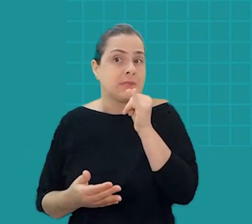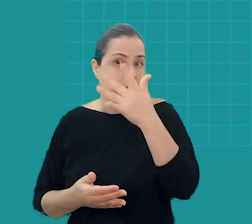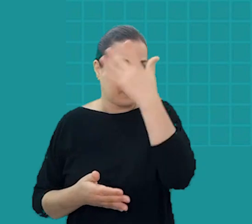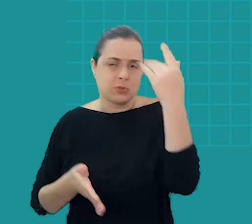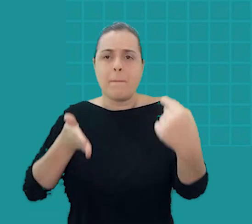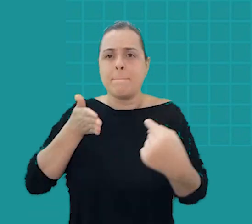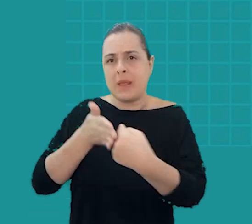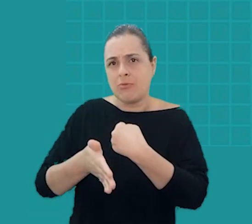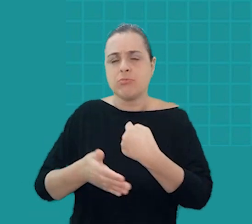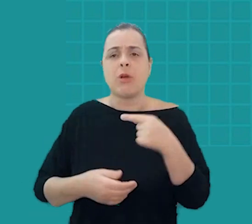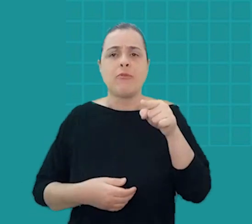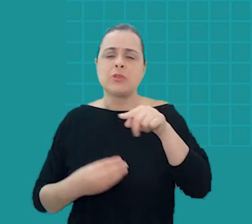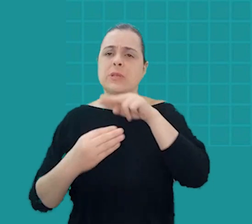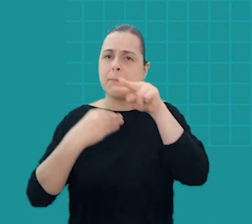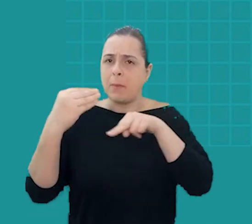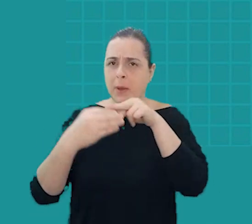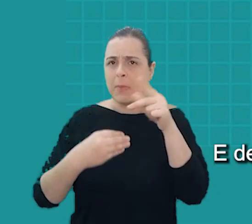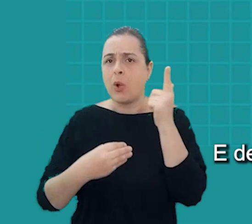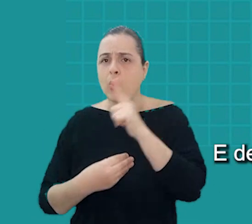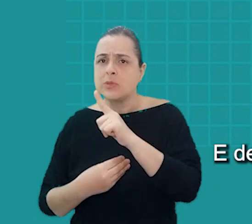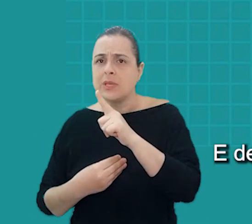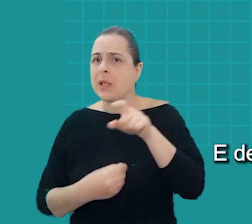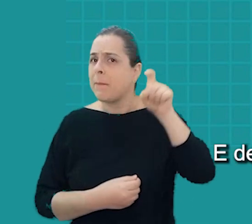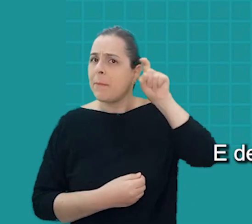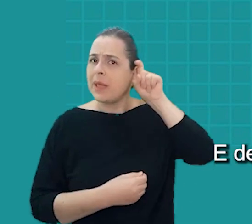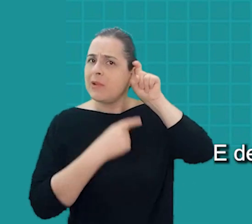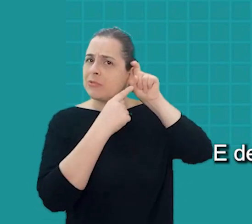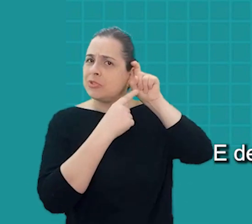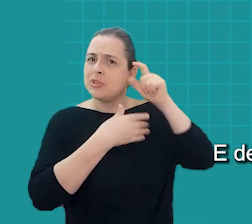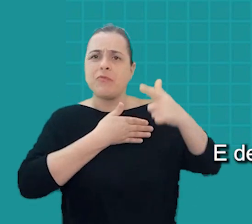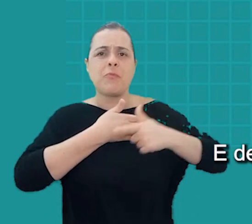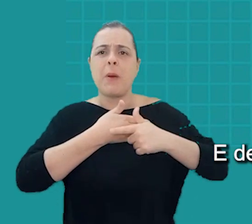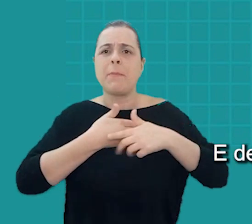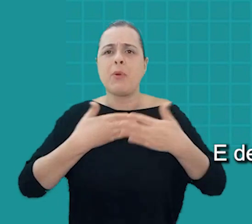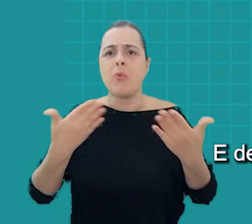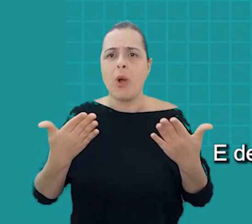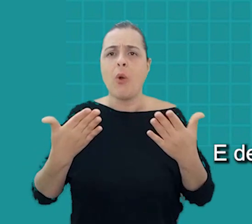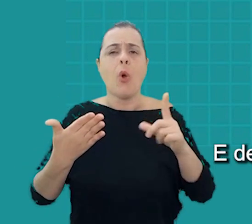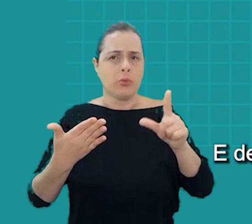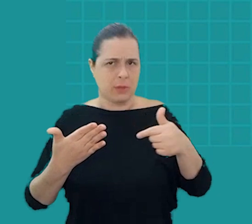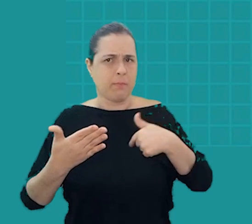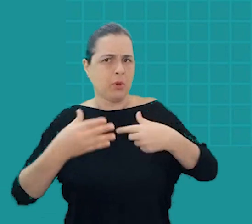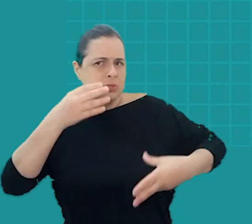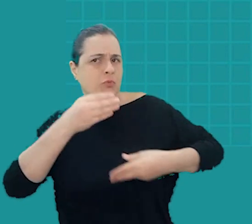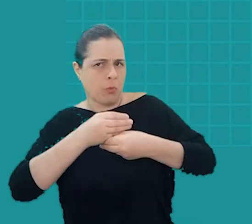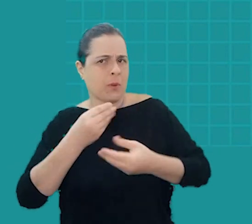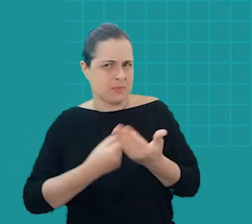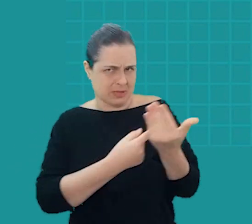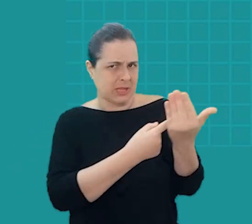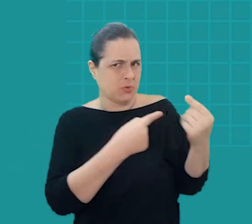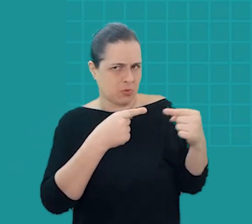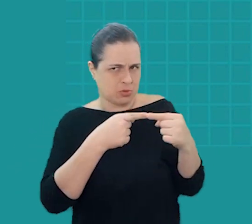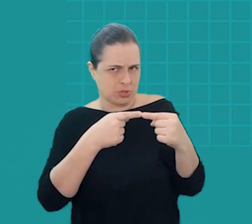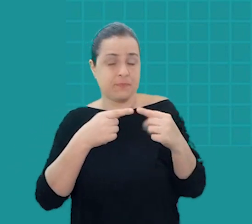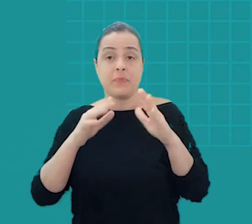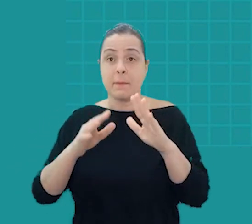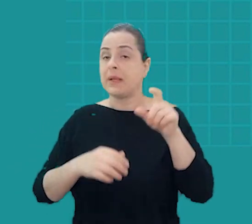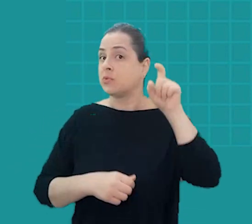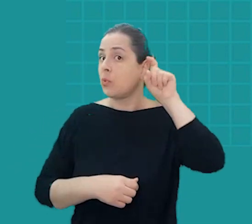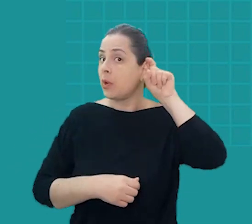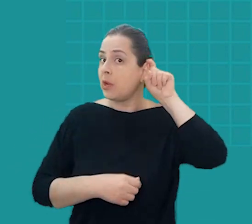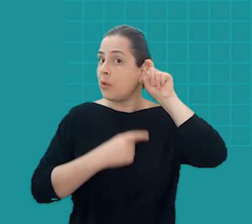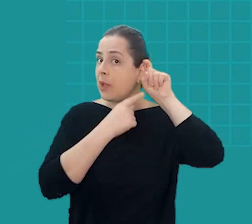o papel do aparelho auditivo? Que depois a gente até expande para a tecnologia. Qual é o papel do aparelho auditivo? O papel do aparelho auditivo